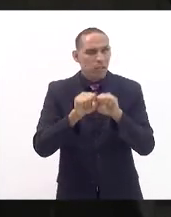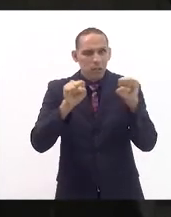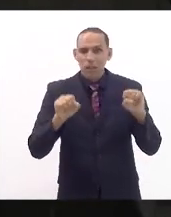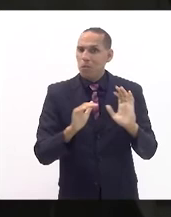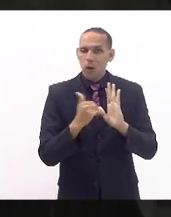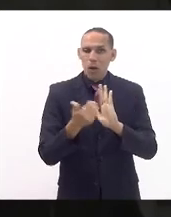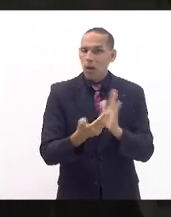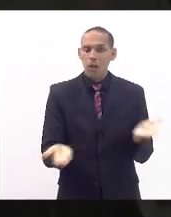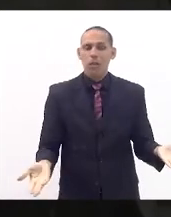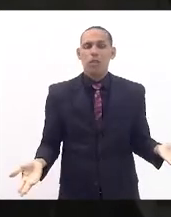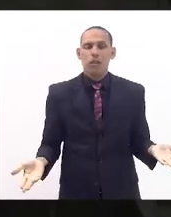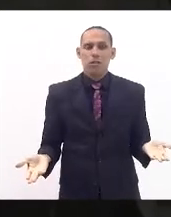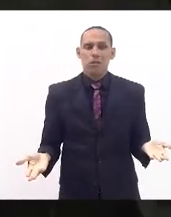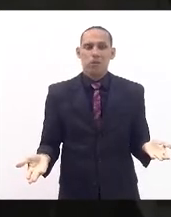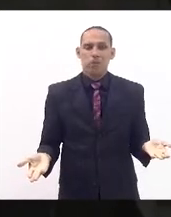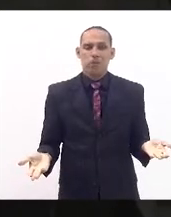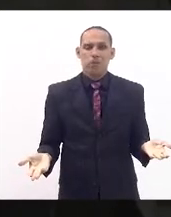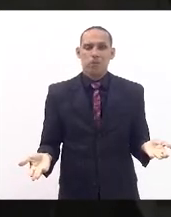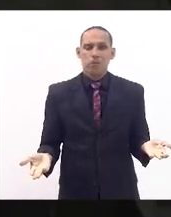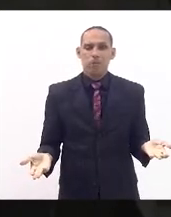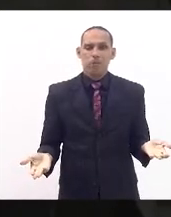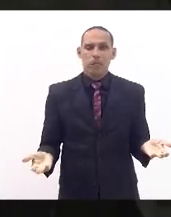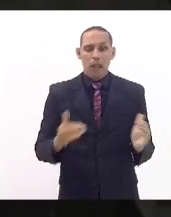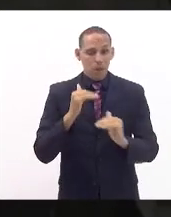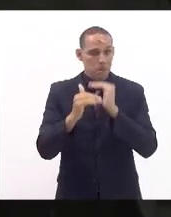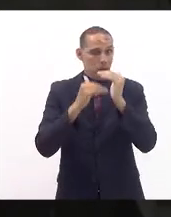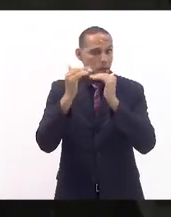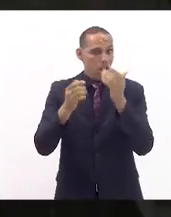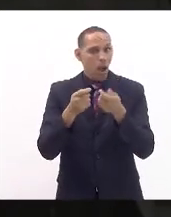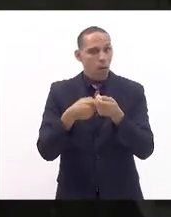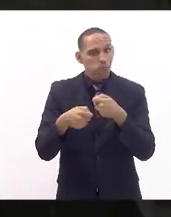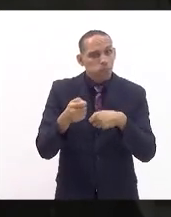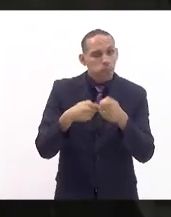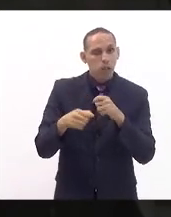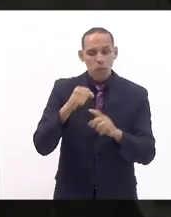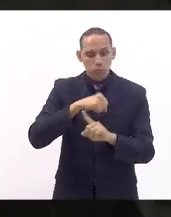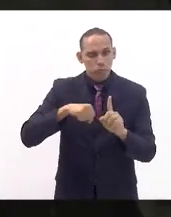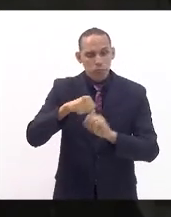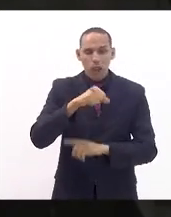todo. E não tem desenvolvimento econômico e